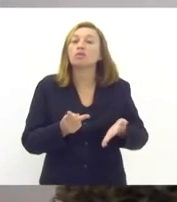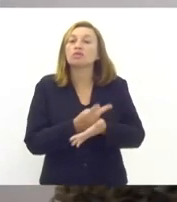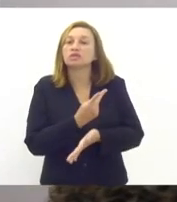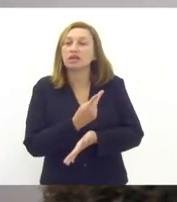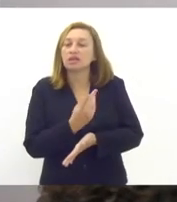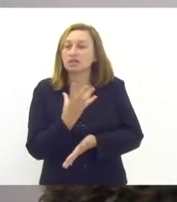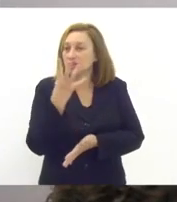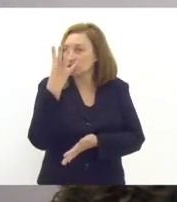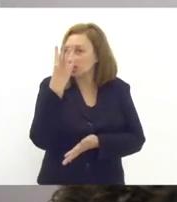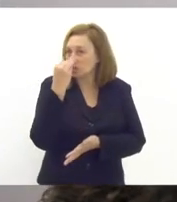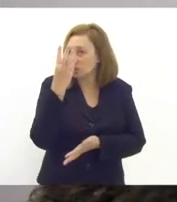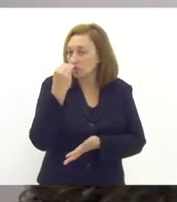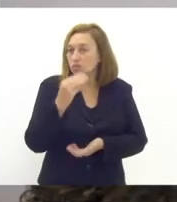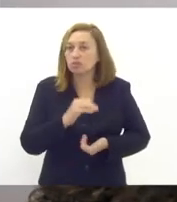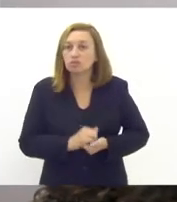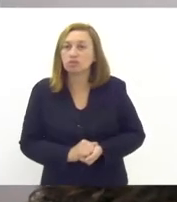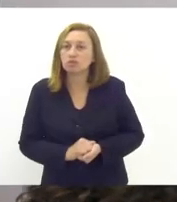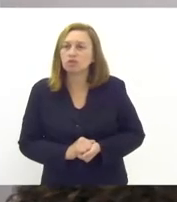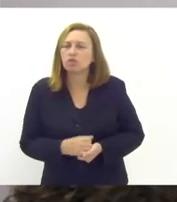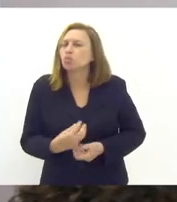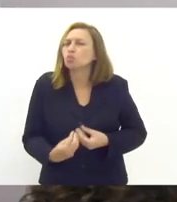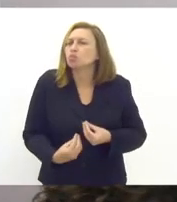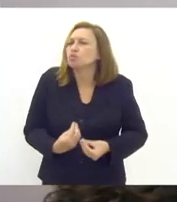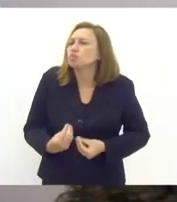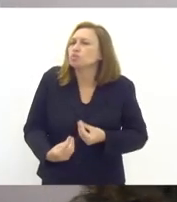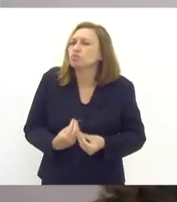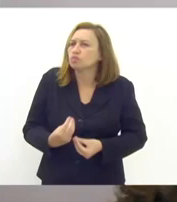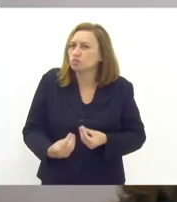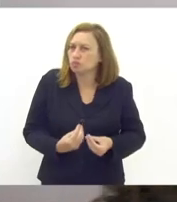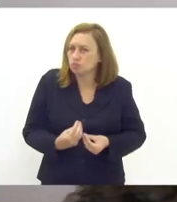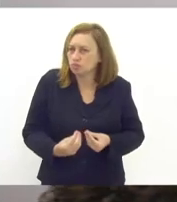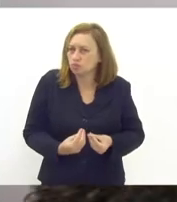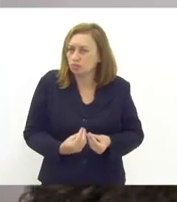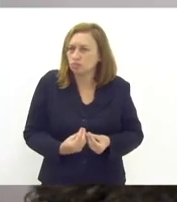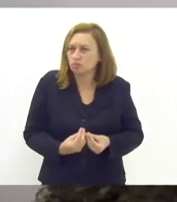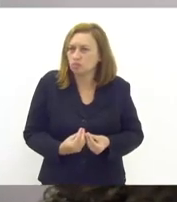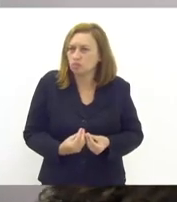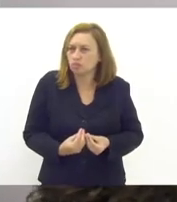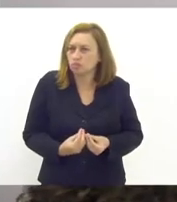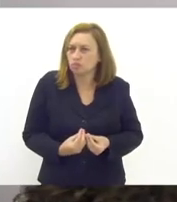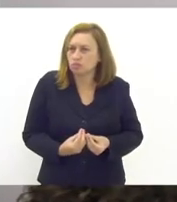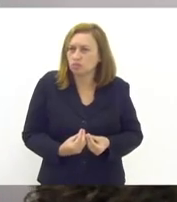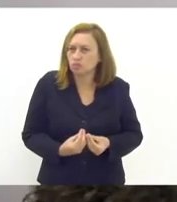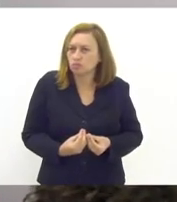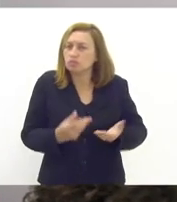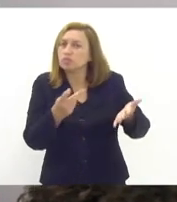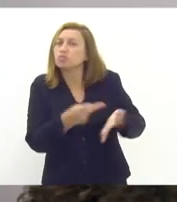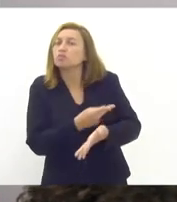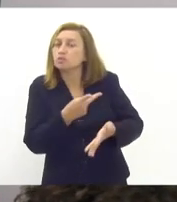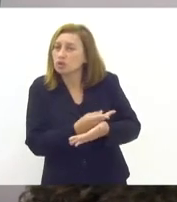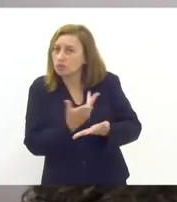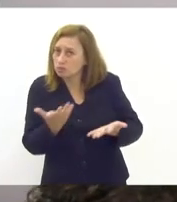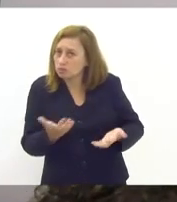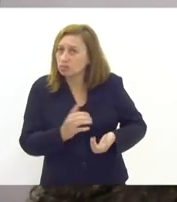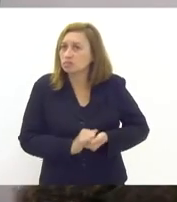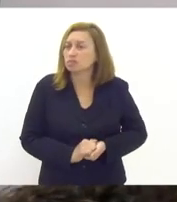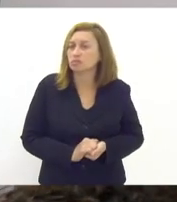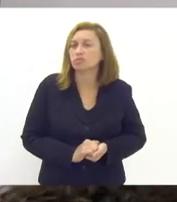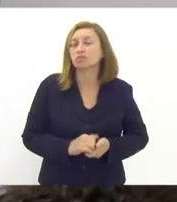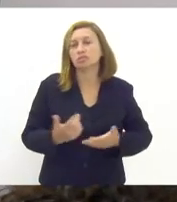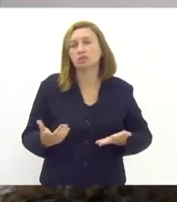e como há uma redundância, né, dos equívocos. Então,